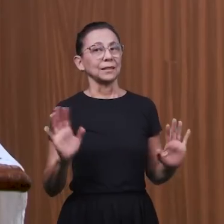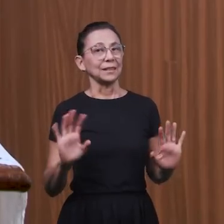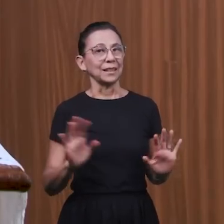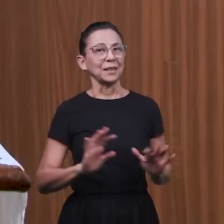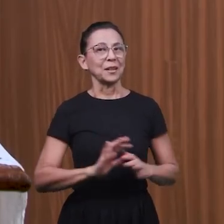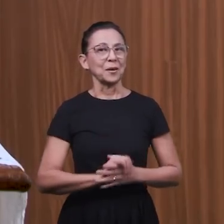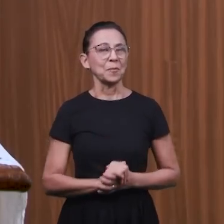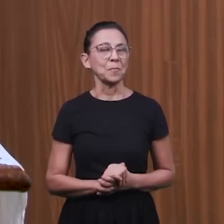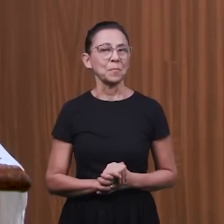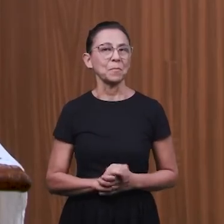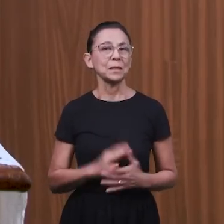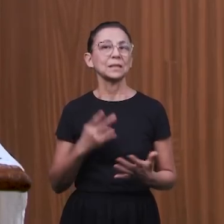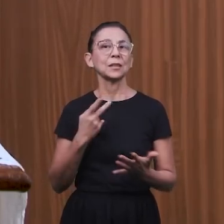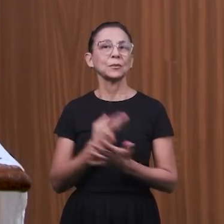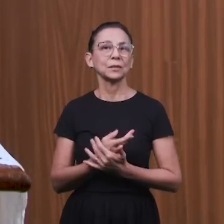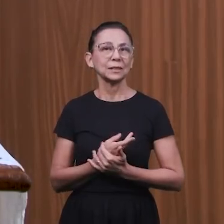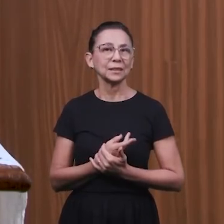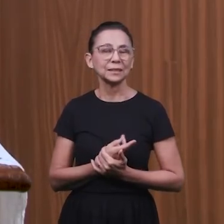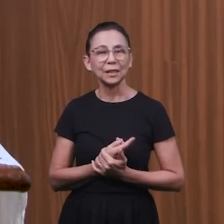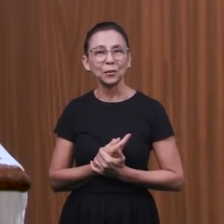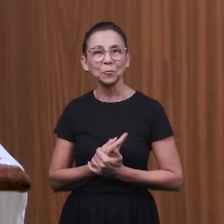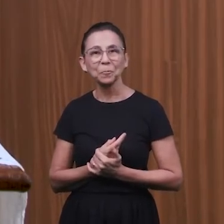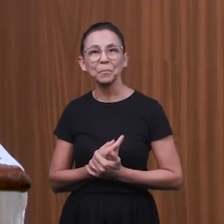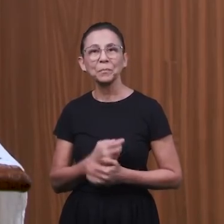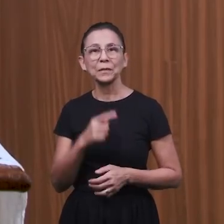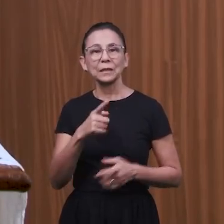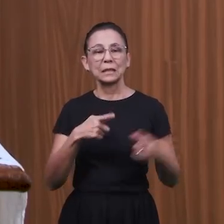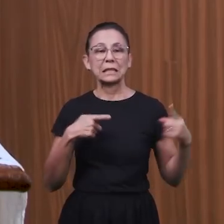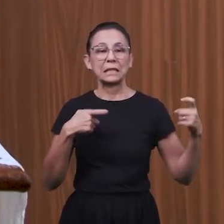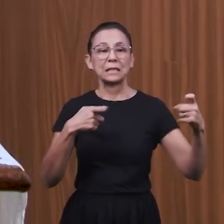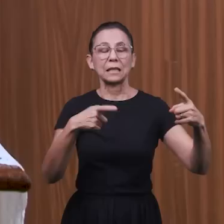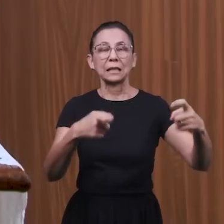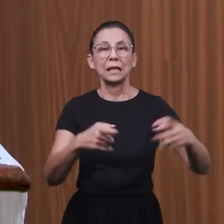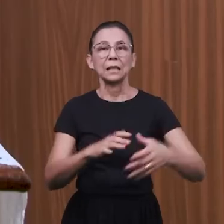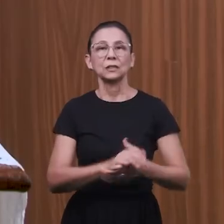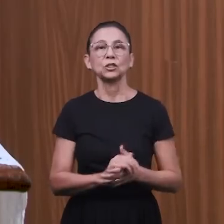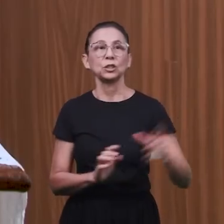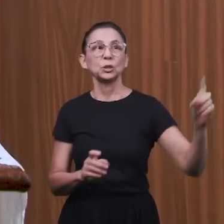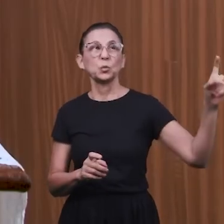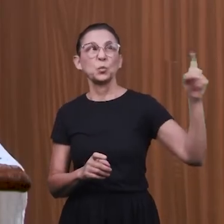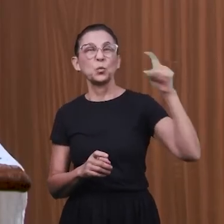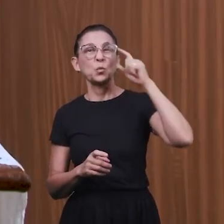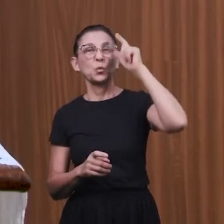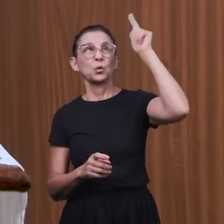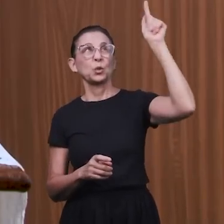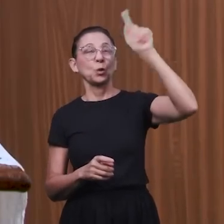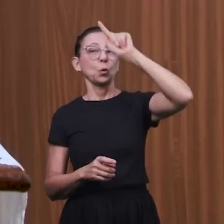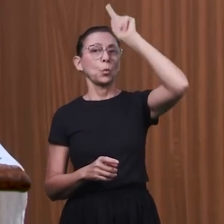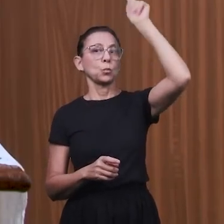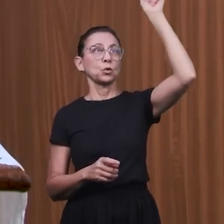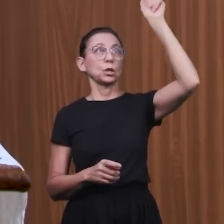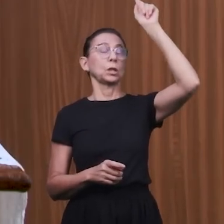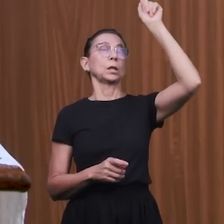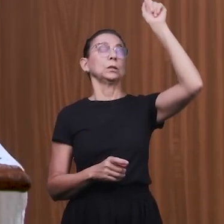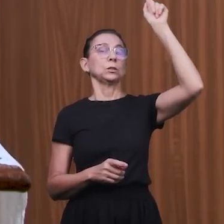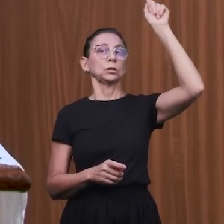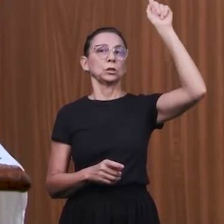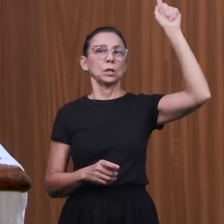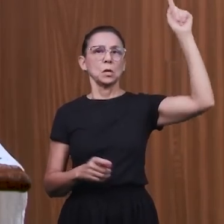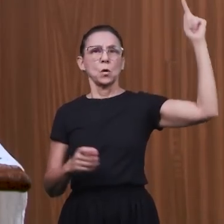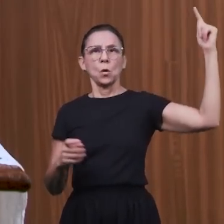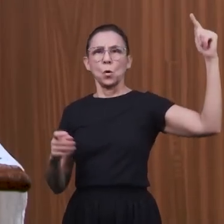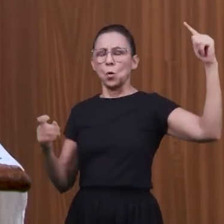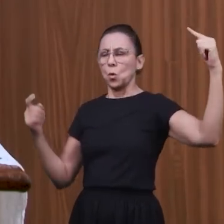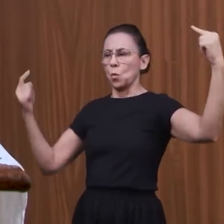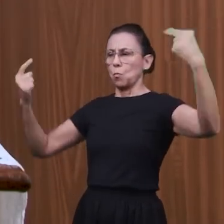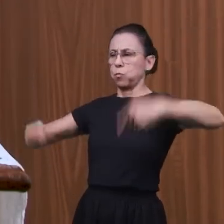atemorizados, ele não tem a mesma postura deles. Ele vai lutar contra o gigante e ele vence o gigante. Por